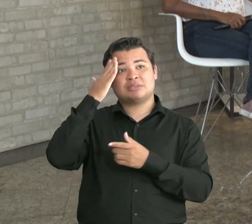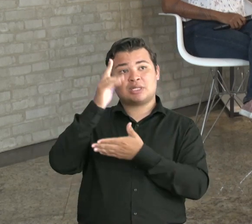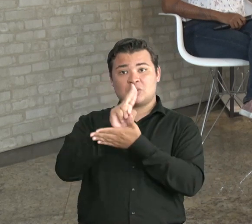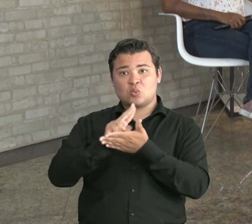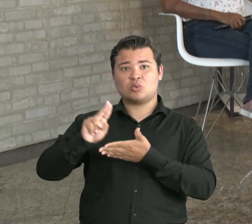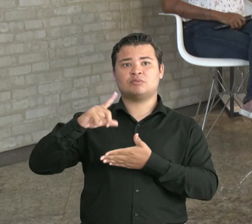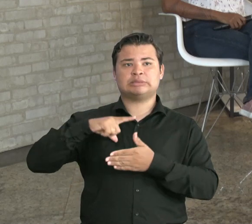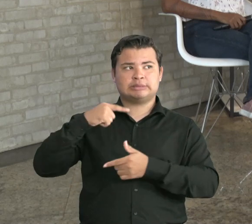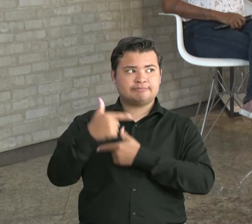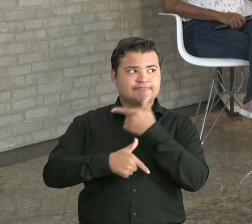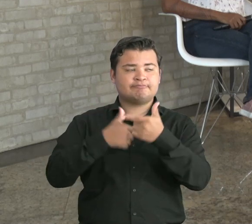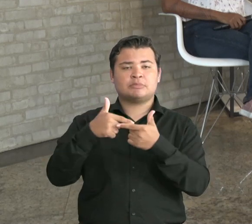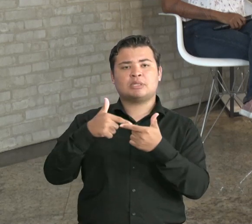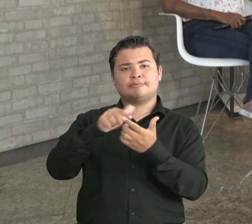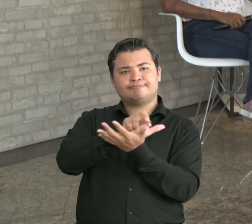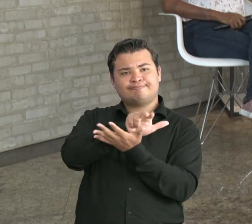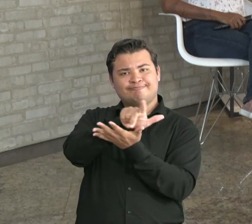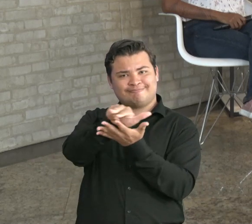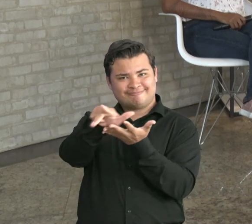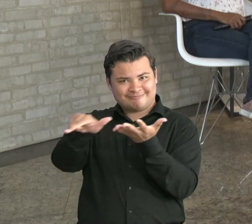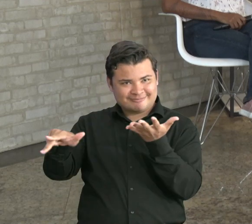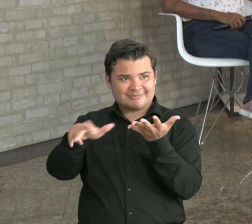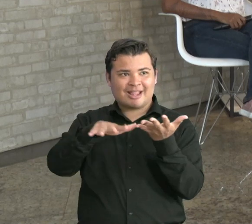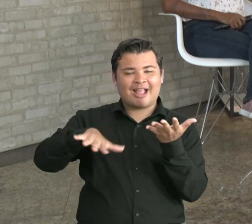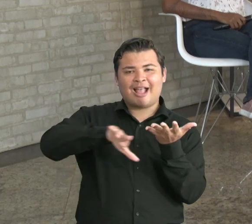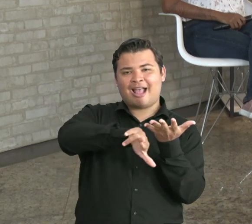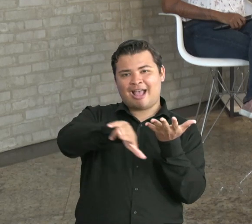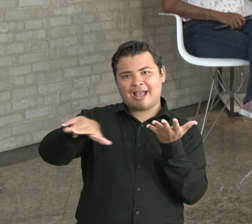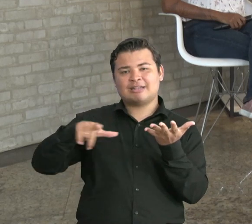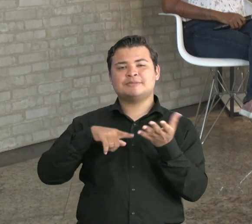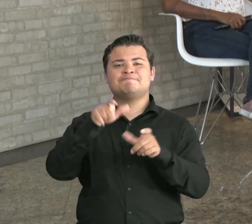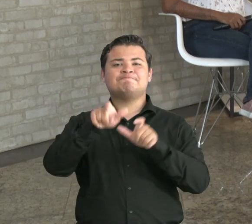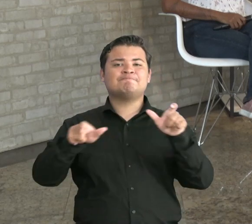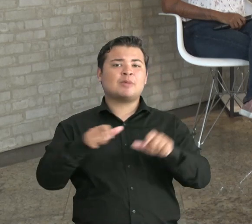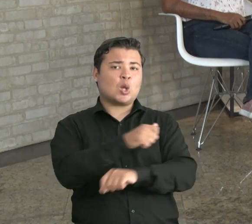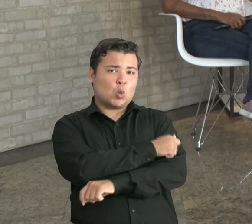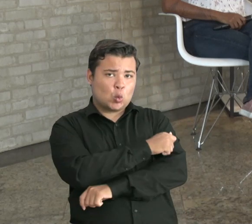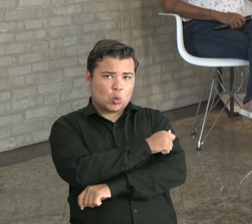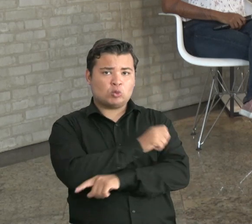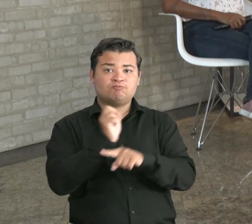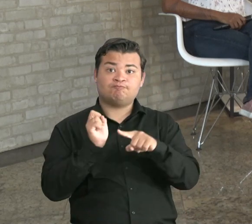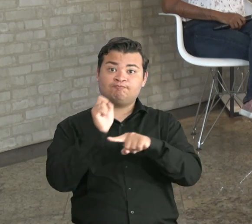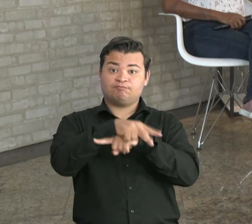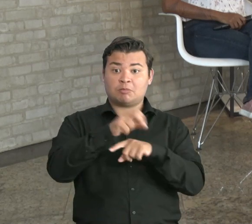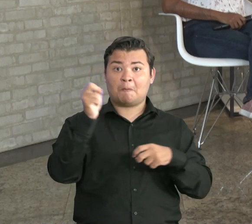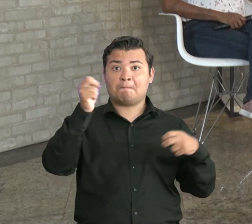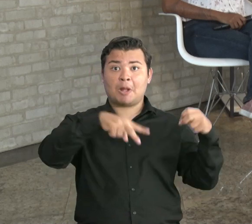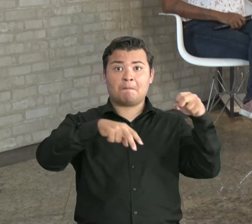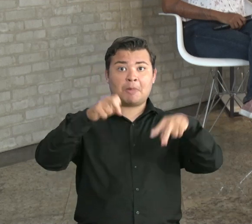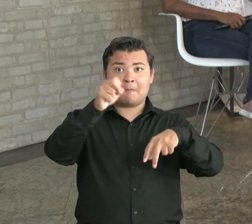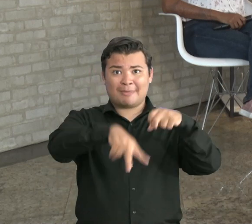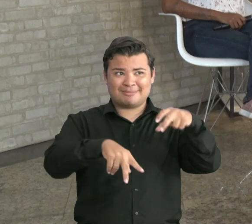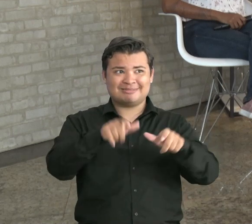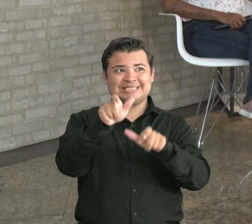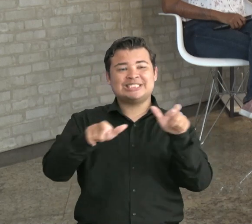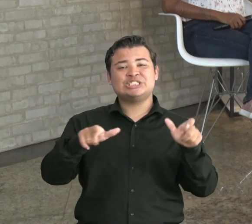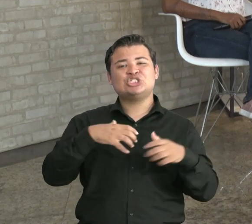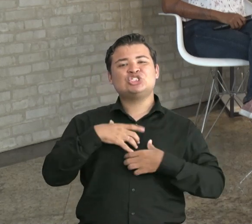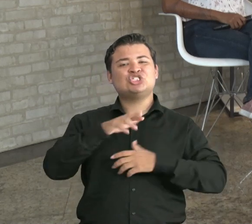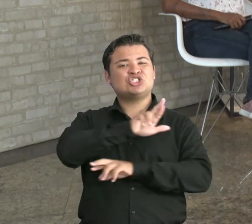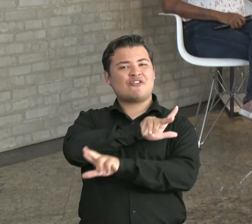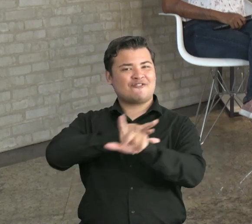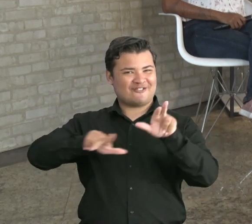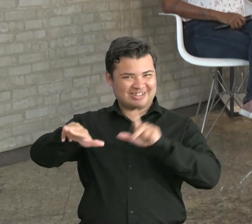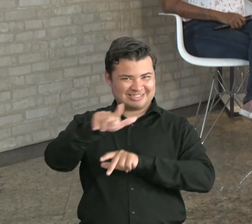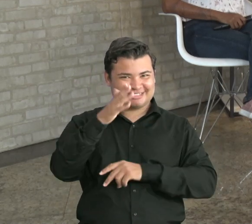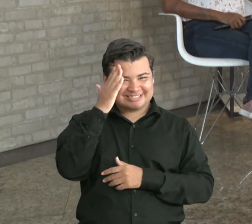no seu espaço de atuação, com os alunos, que estão entrando cada vez mais diversificados, se eu posso dizer assim, né? Não